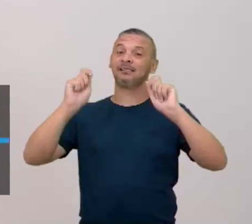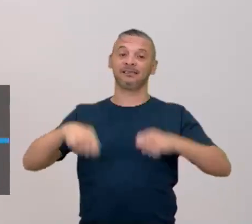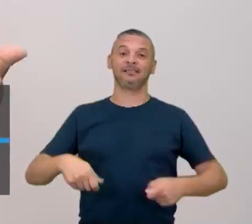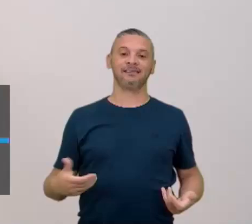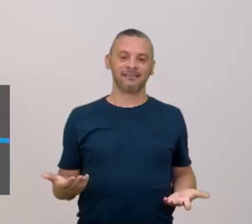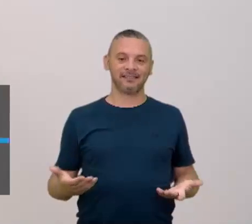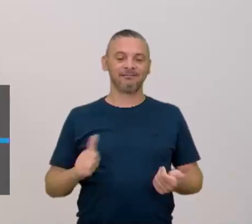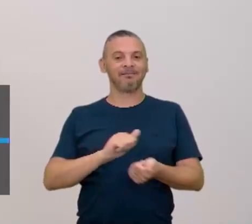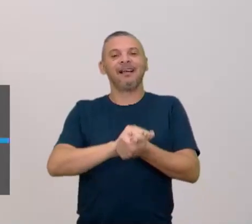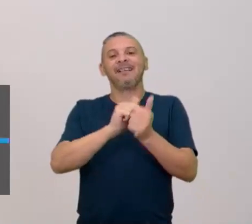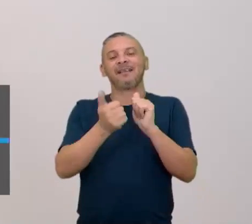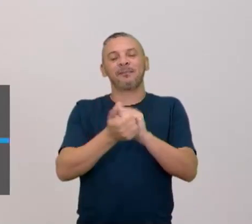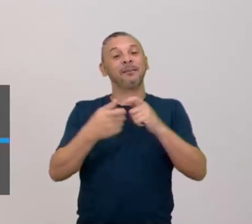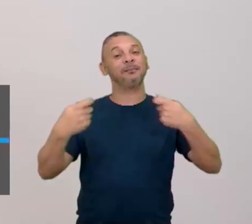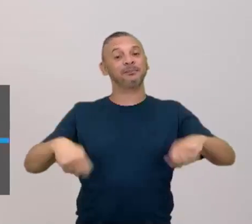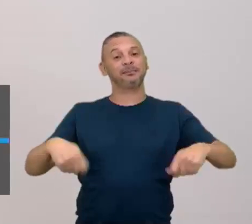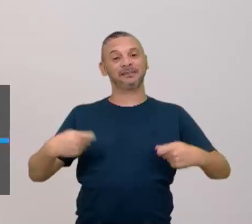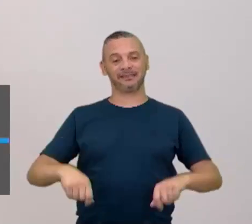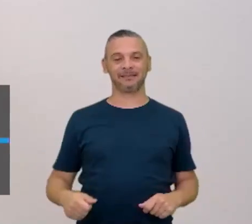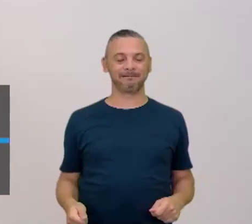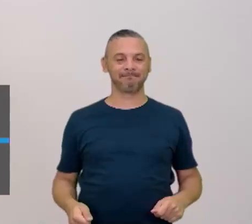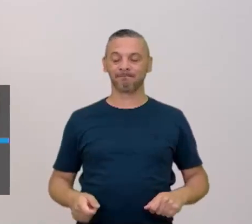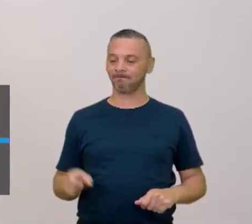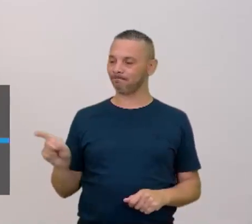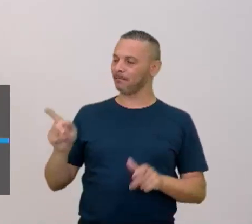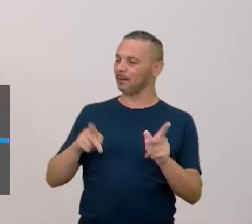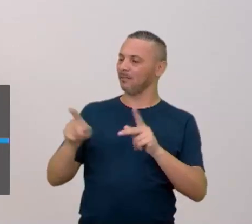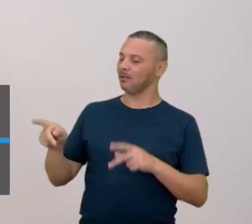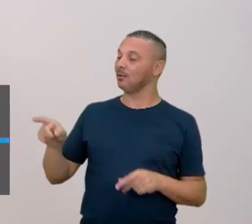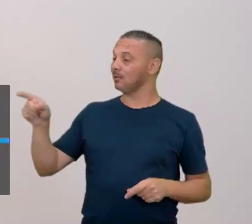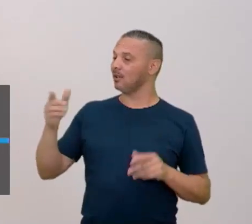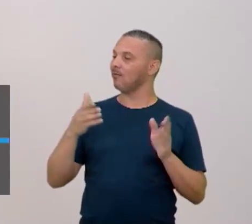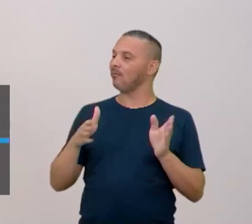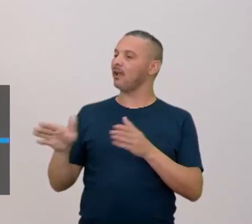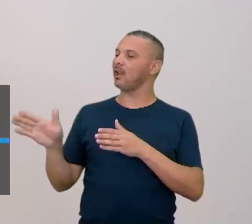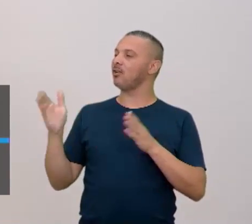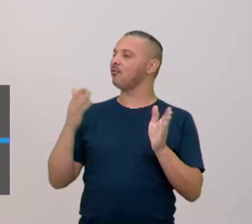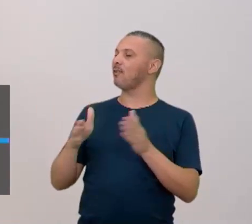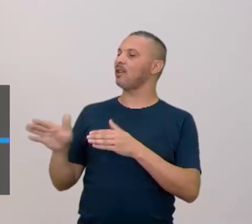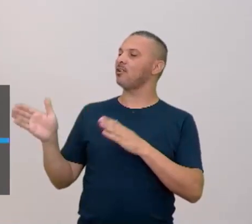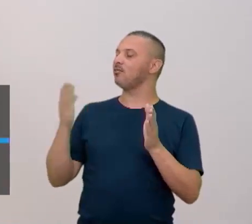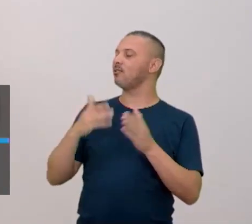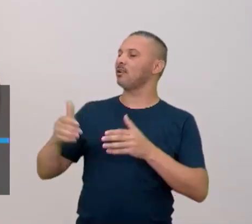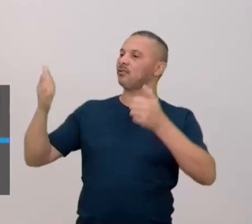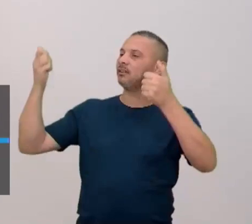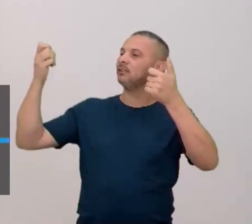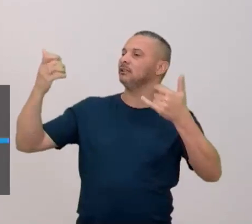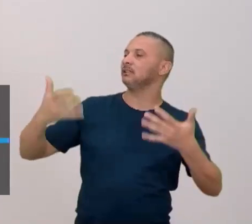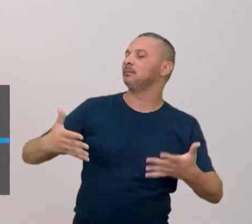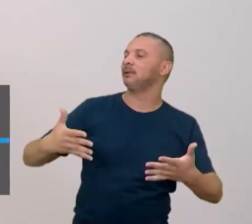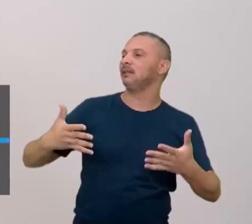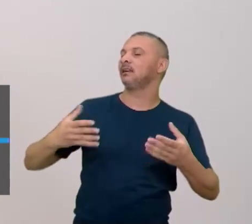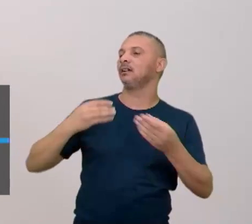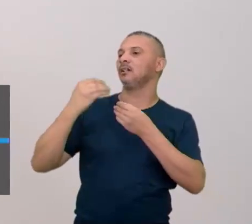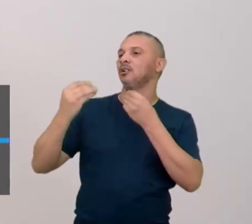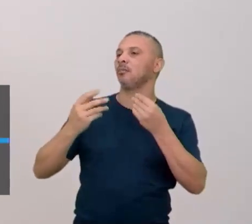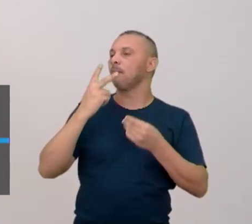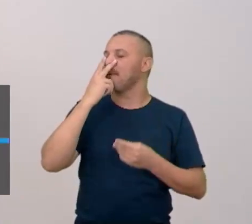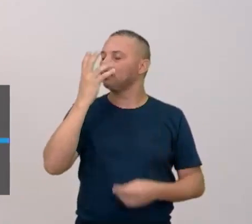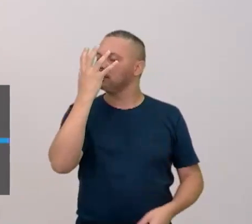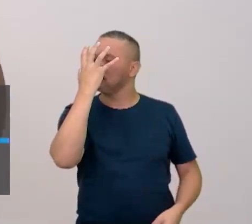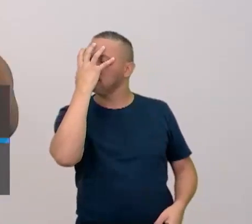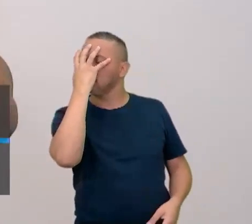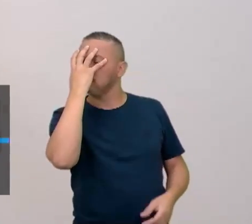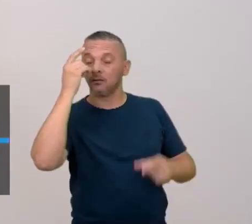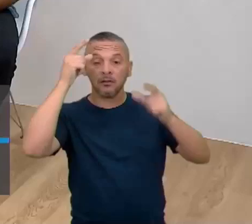se adaptar à situação. Professor, você tem alguns vídeos, alguns falando sobre a questão das máscaras gregas. Fale